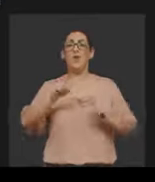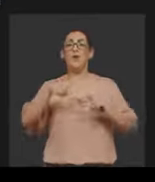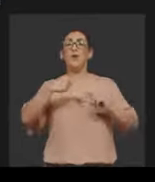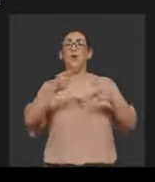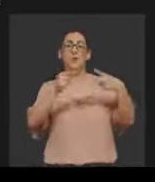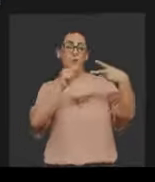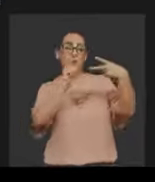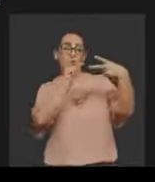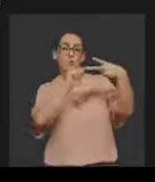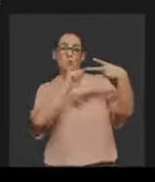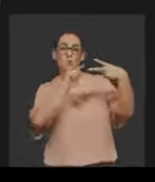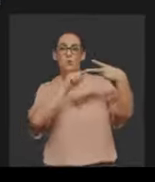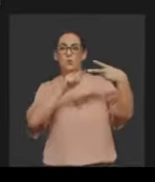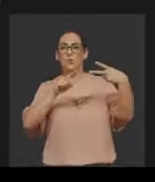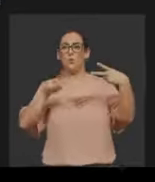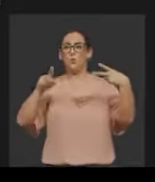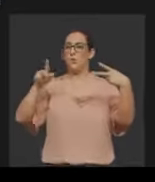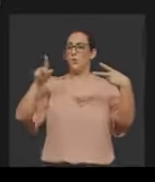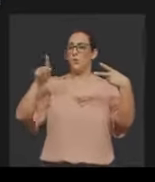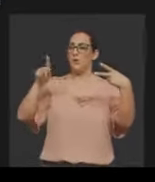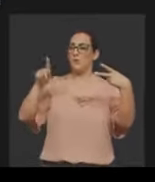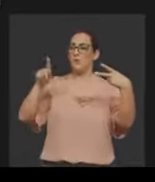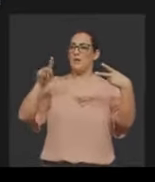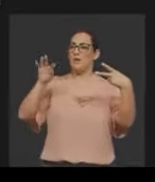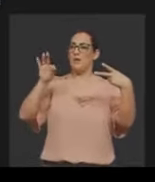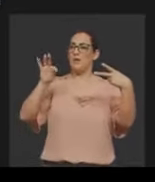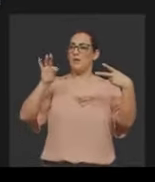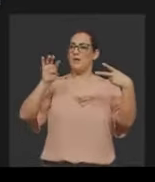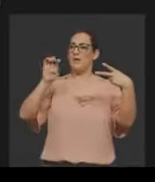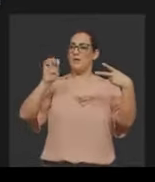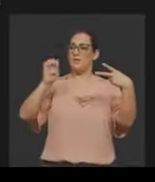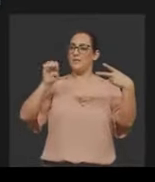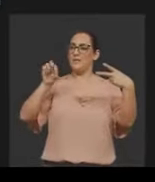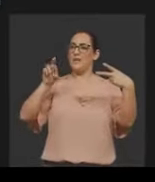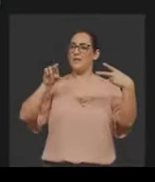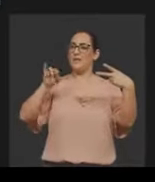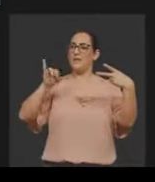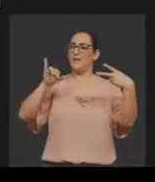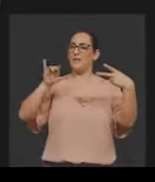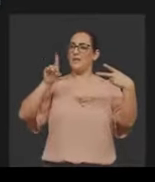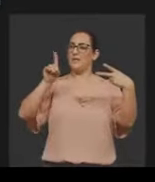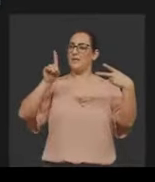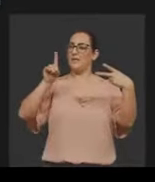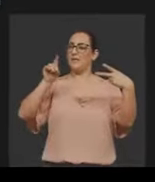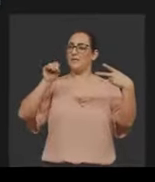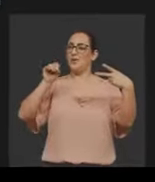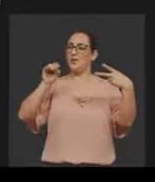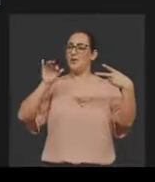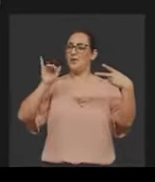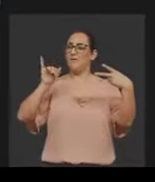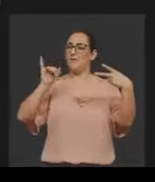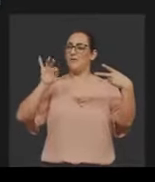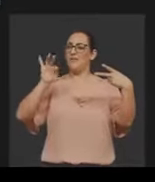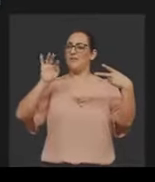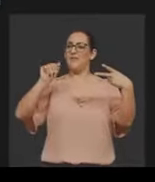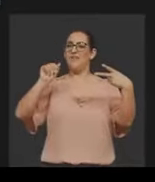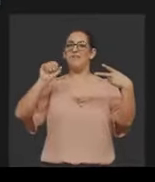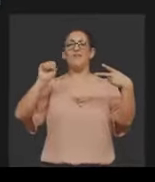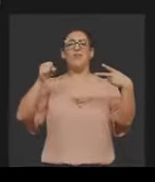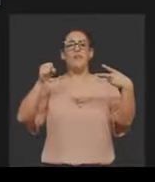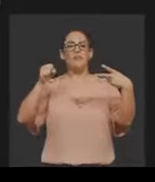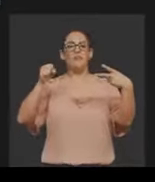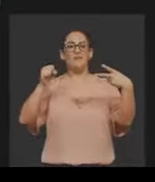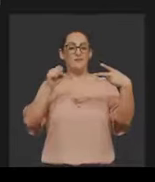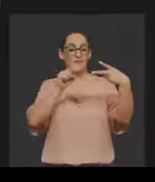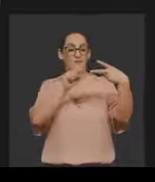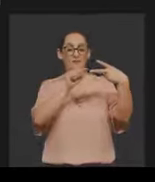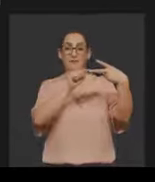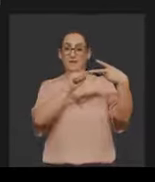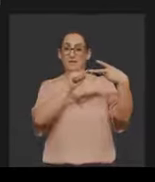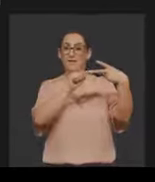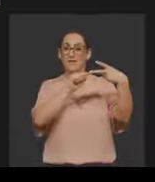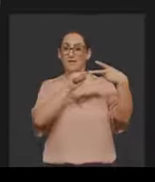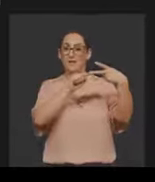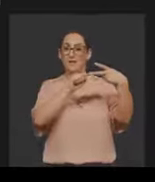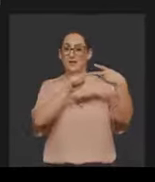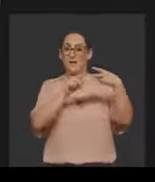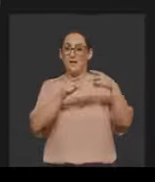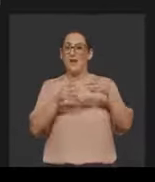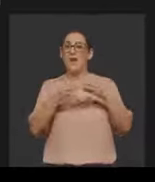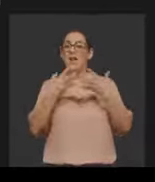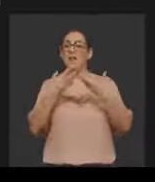desse grupo, ocorre o surgimento da presença de vasos condutores de seiva, permitindo, então, com que essas